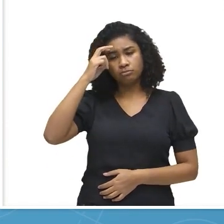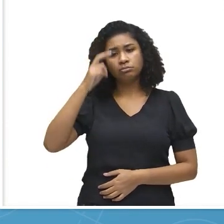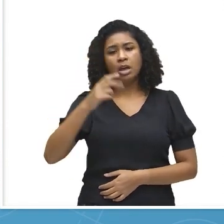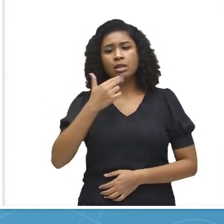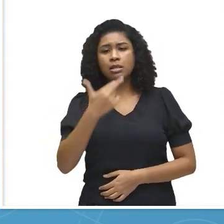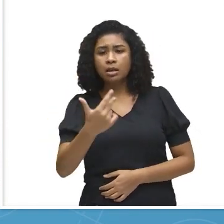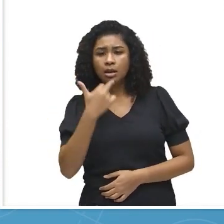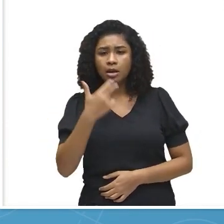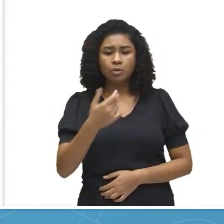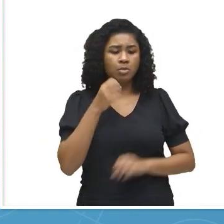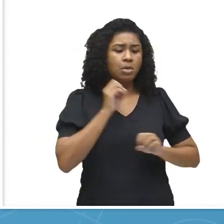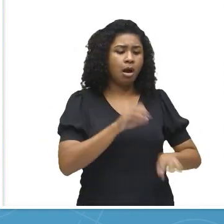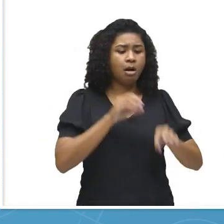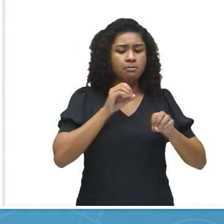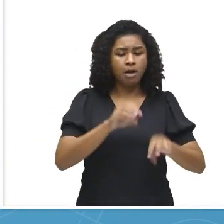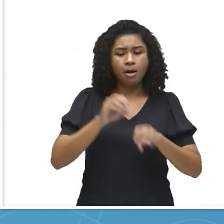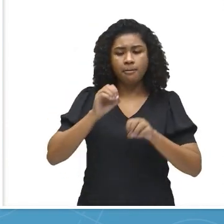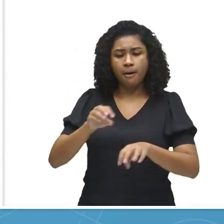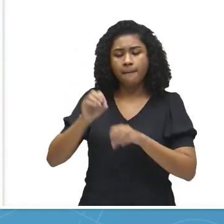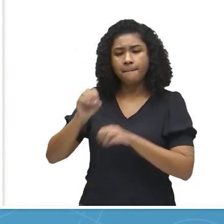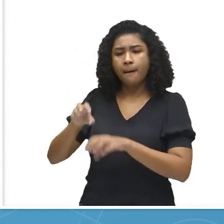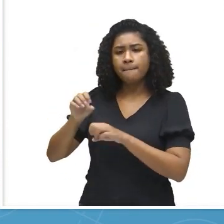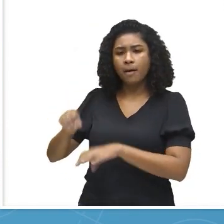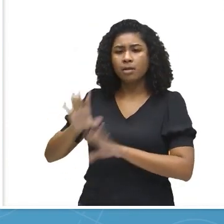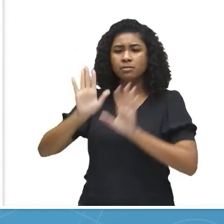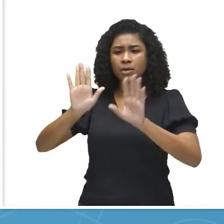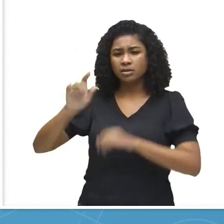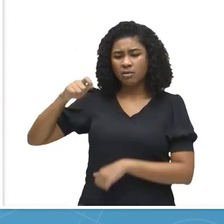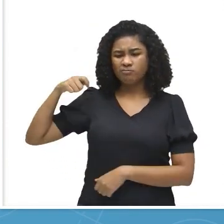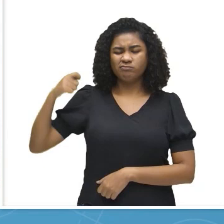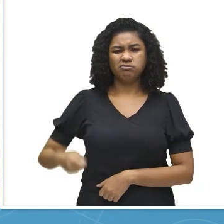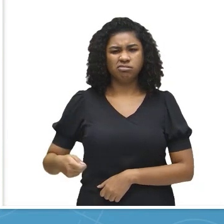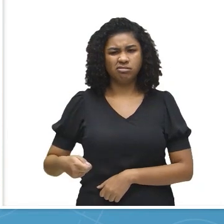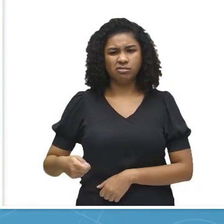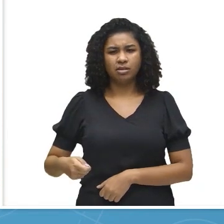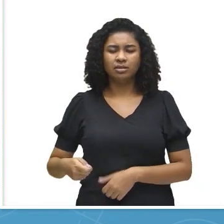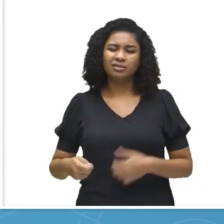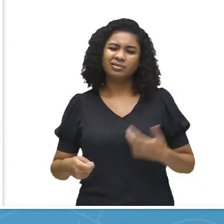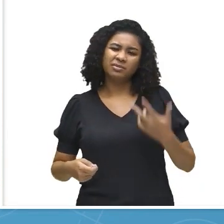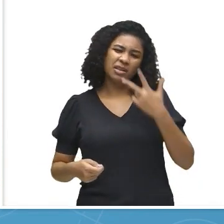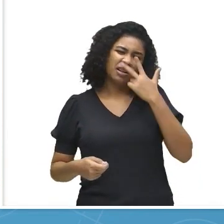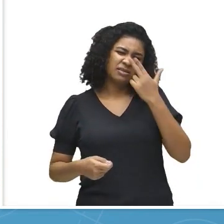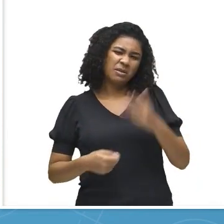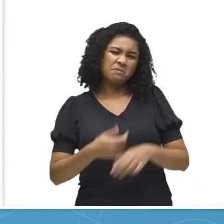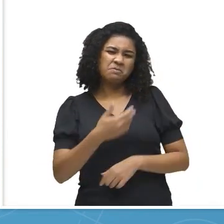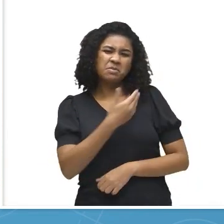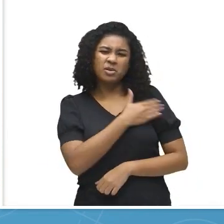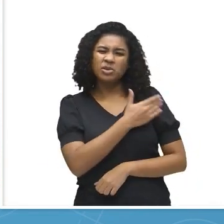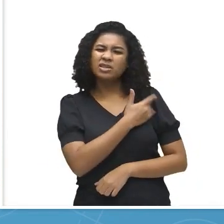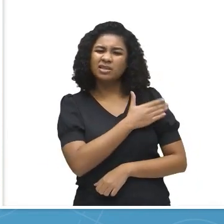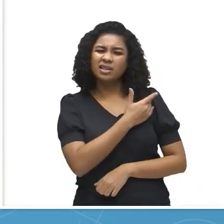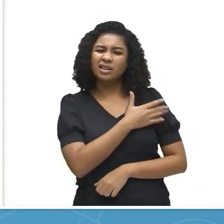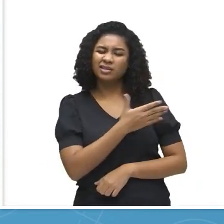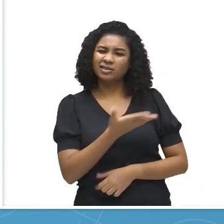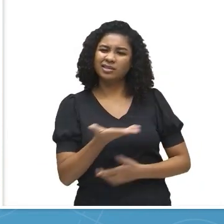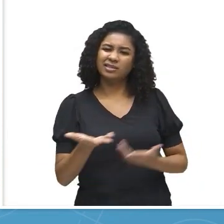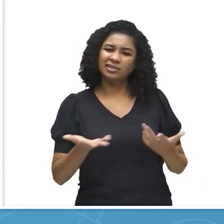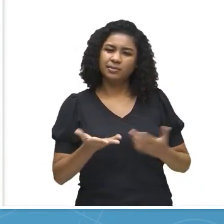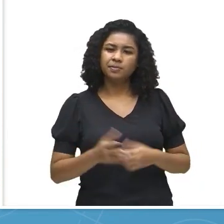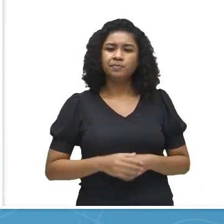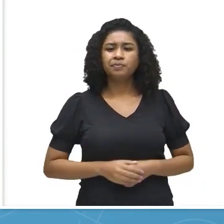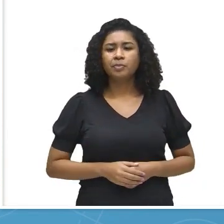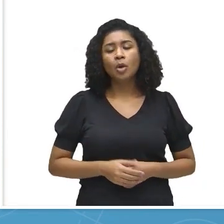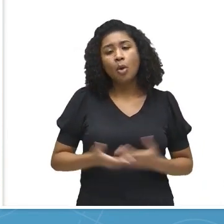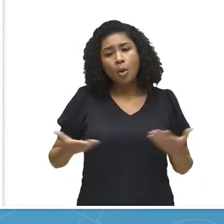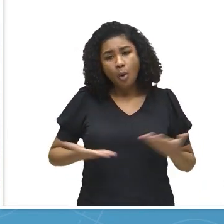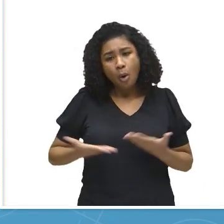como inferiores. Olha só, gente, como era cheio de preconceito essas teorias. Hoje em dia, a gente sabe que